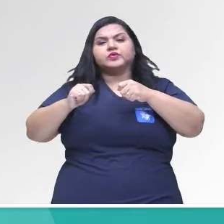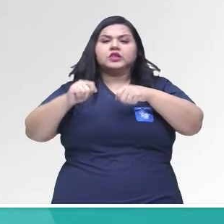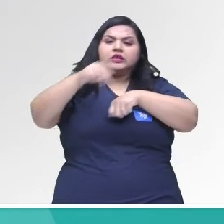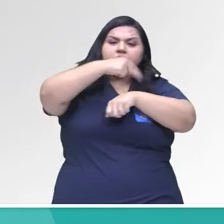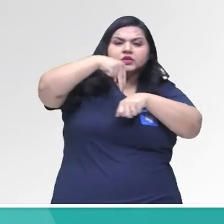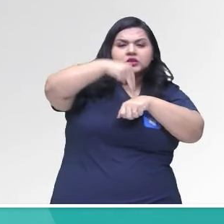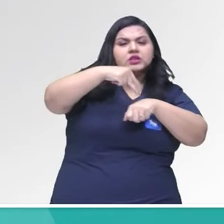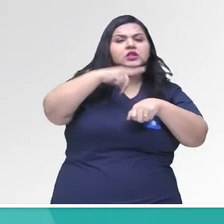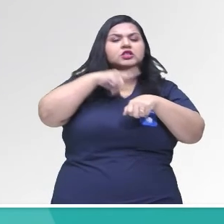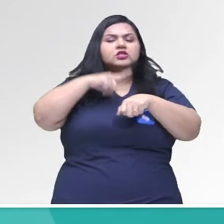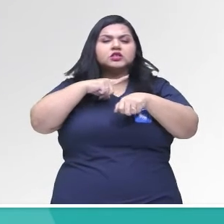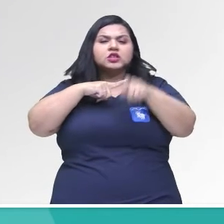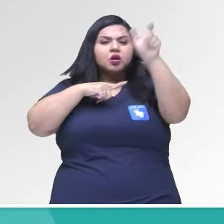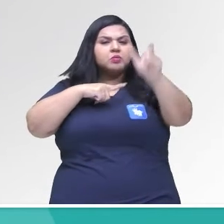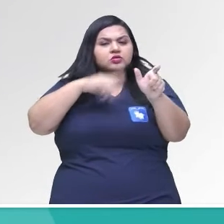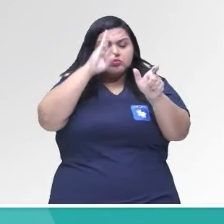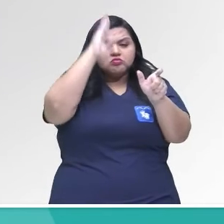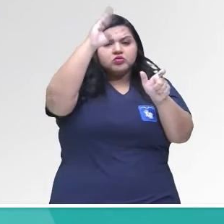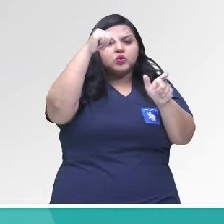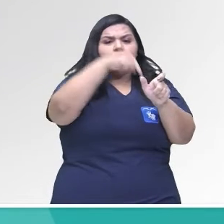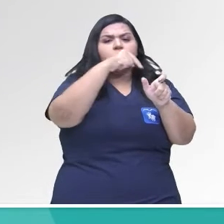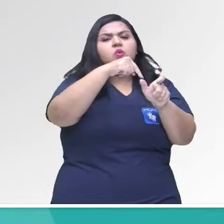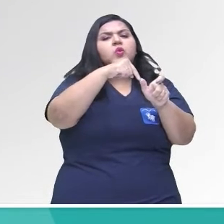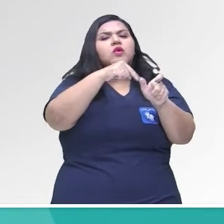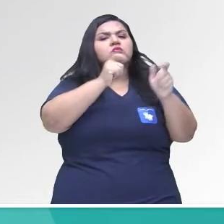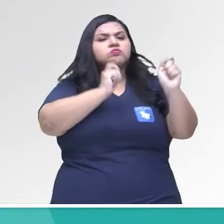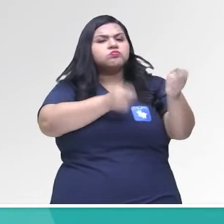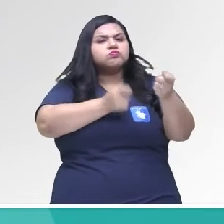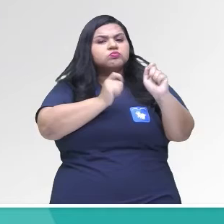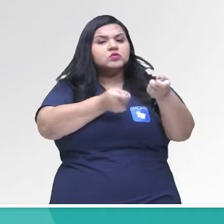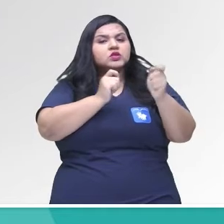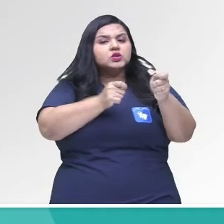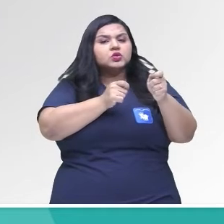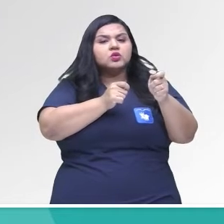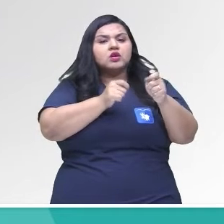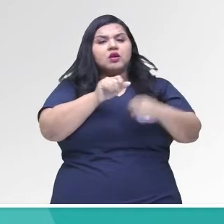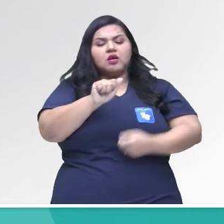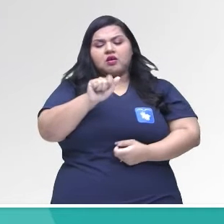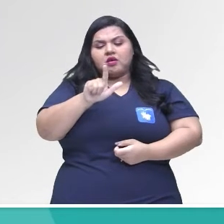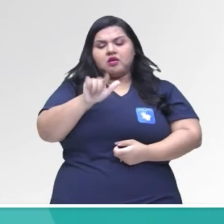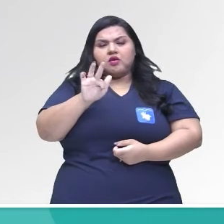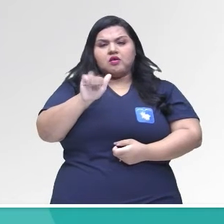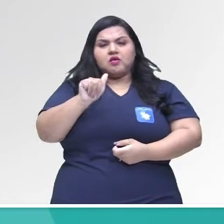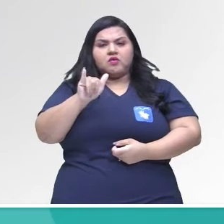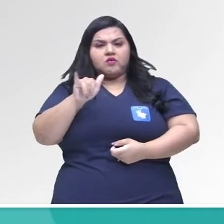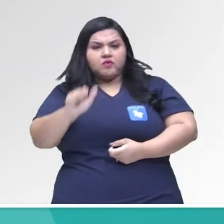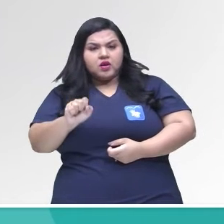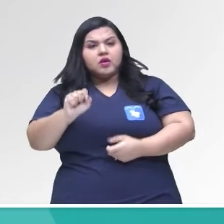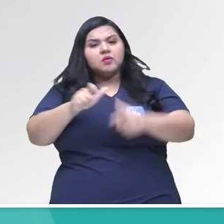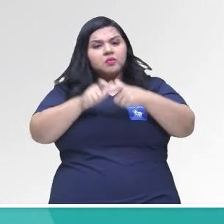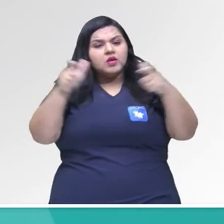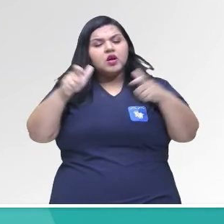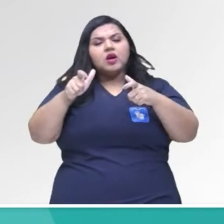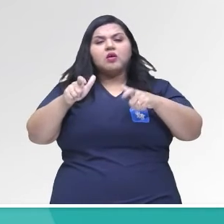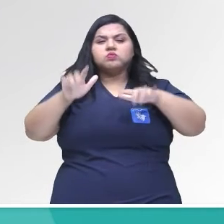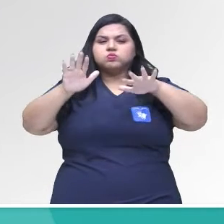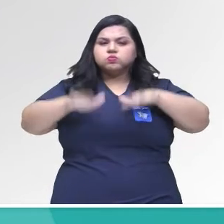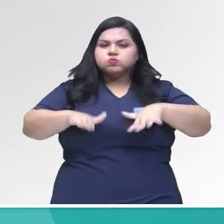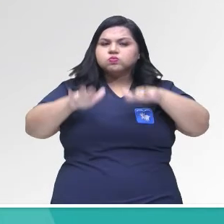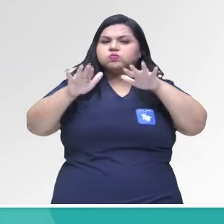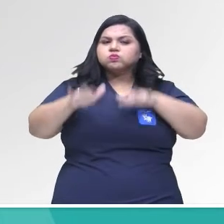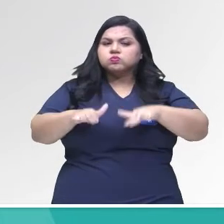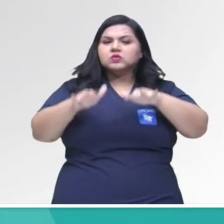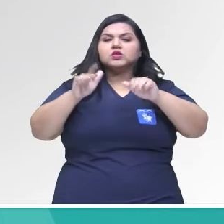tem na figura maior o batuqueiro e suas alfaias, com personificação maior do seu ritmo. O ritmo